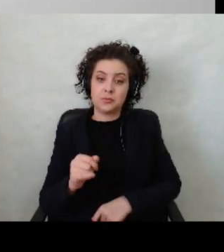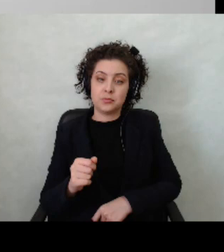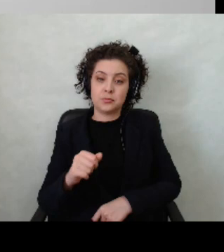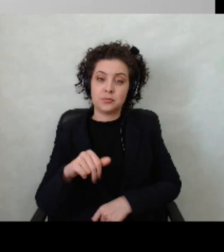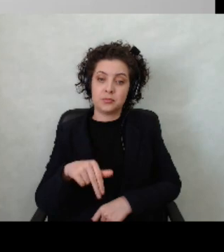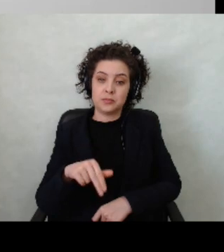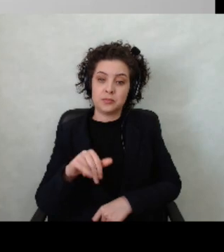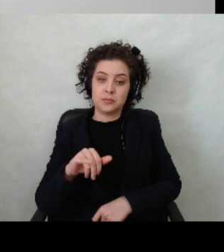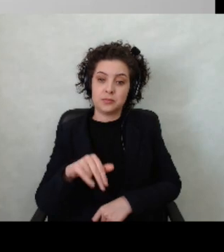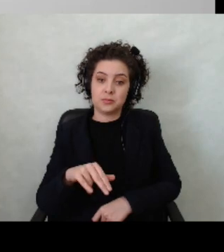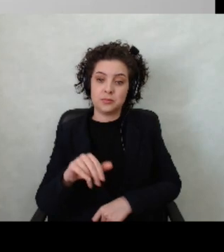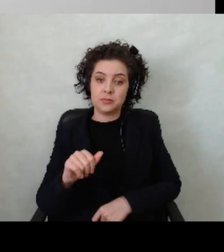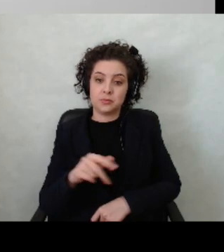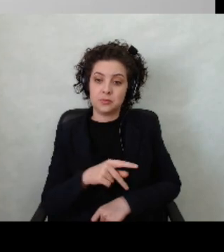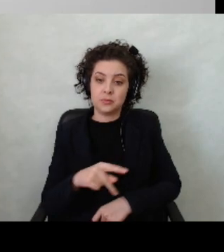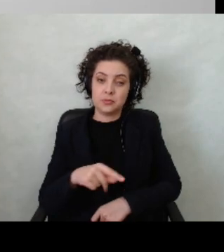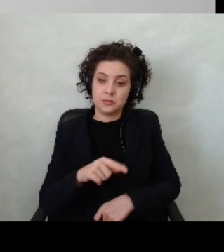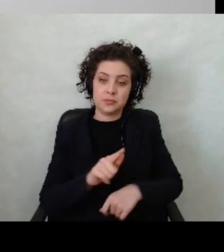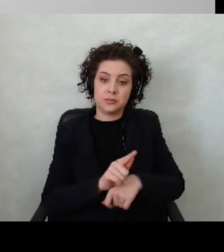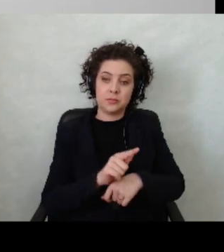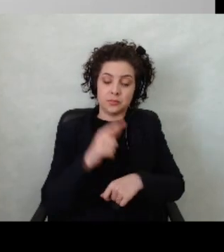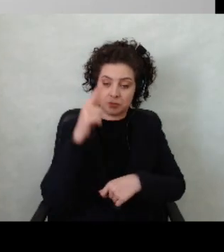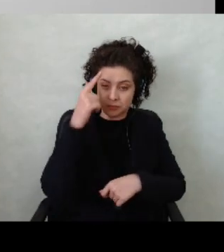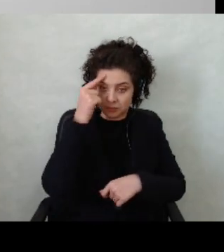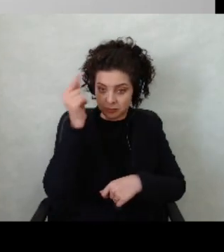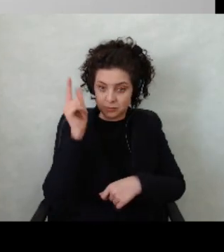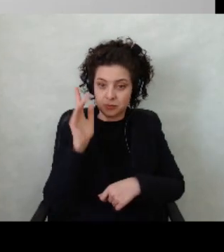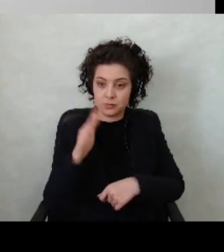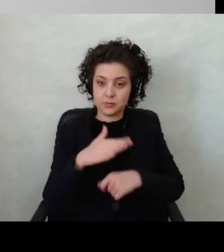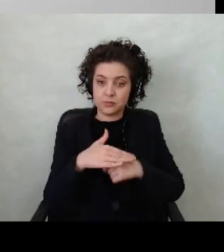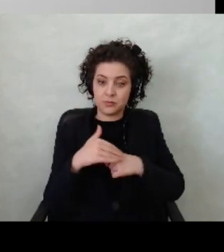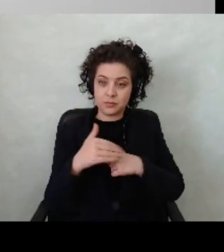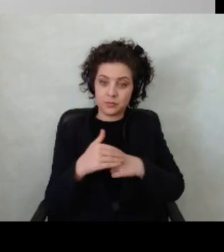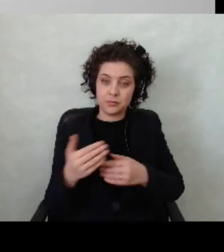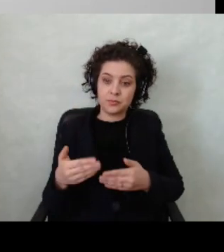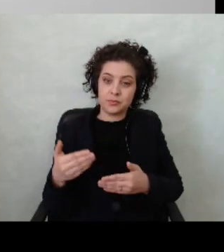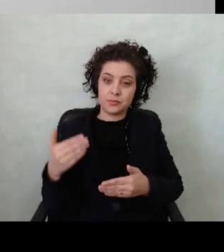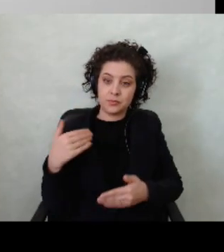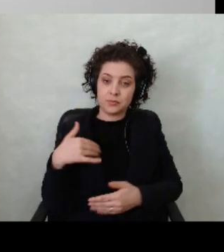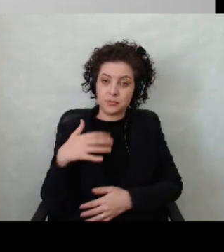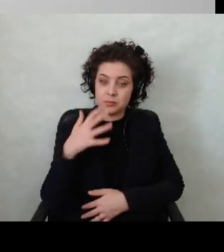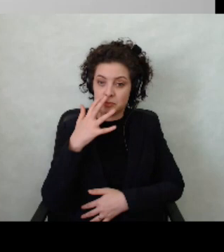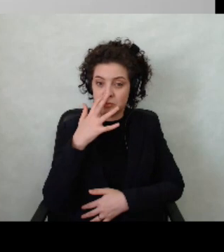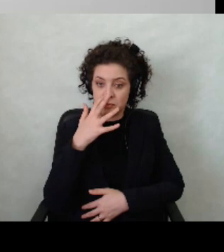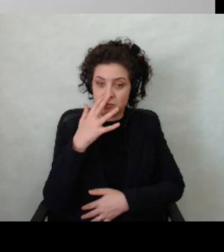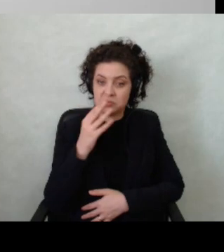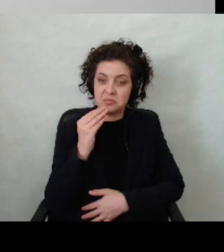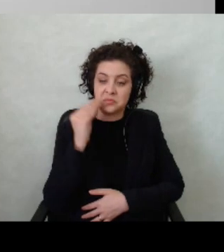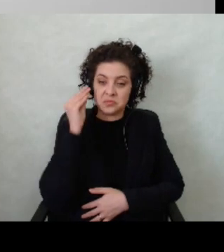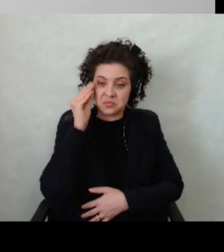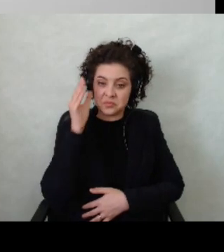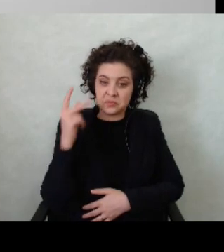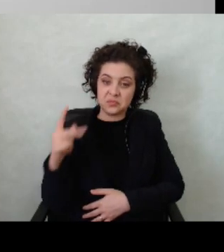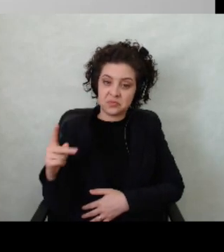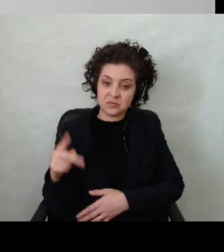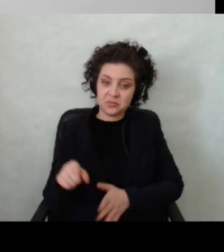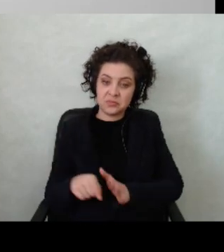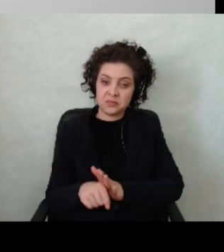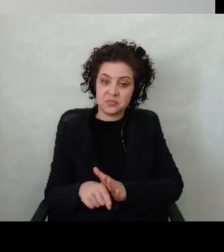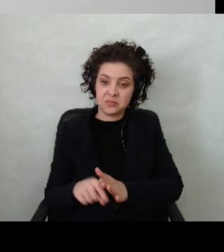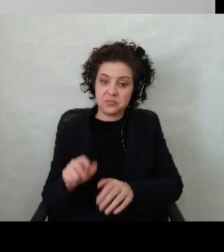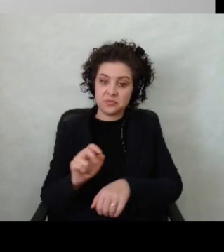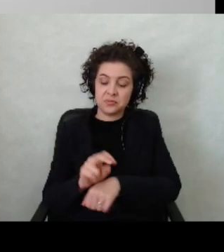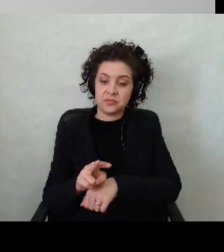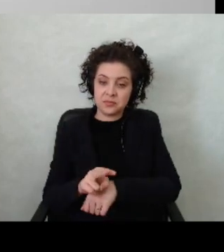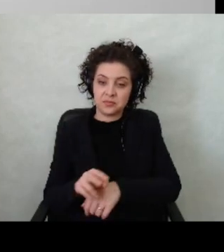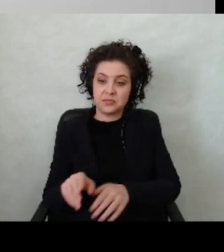na graduação. Eu já tinha um carinho muito grande por ele, admirava o conhecimento dele como virologista, e hoje, né,